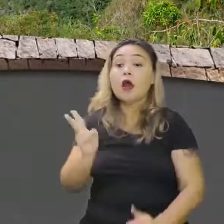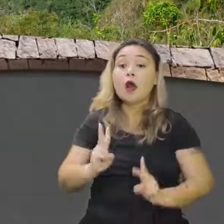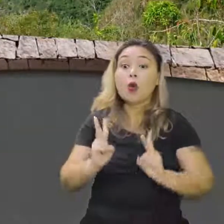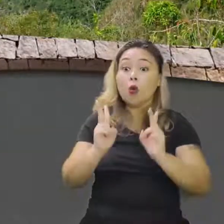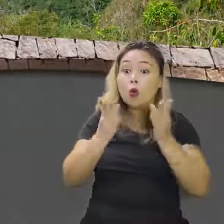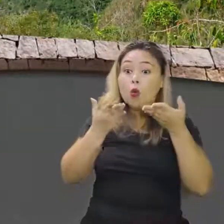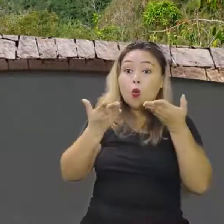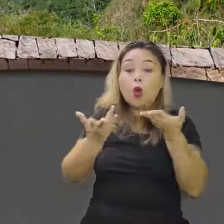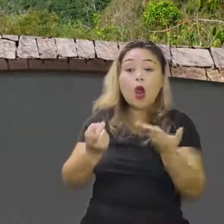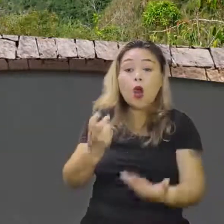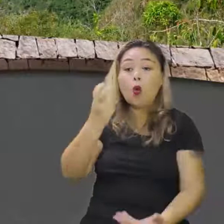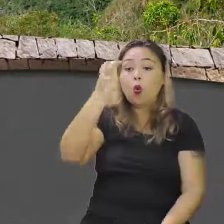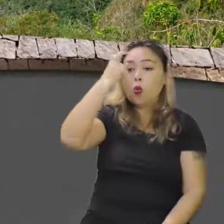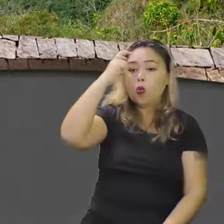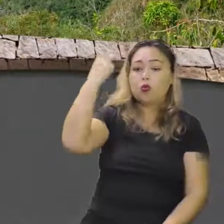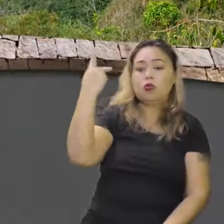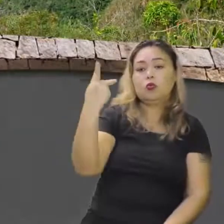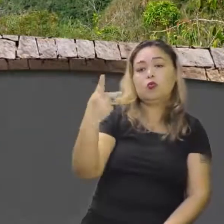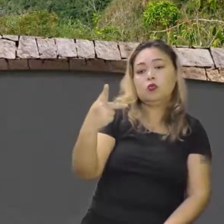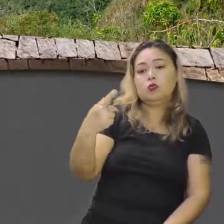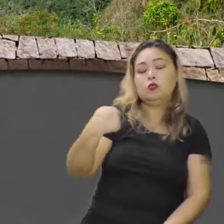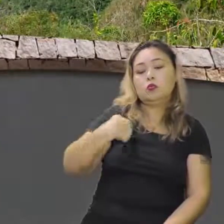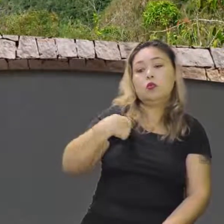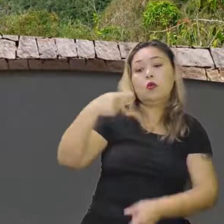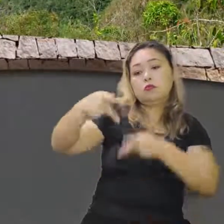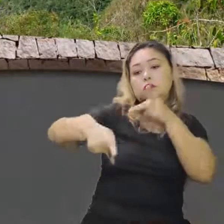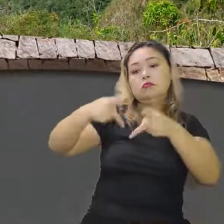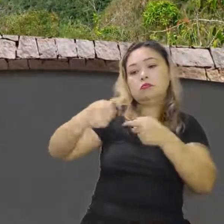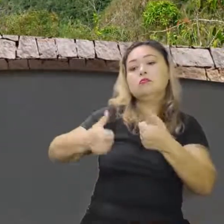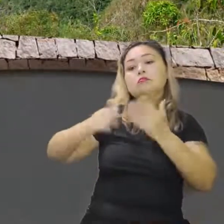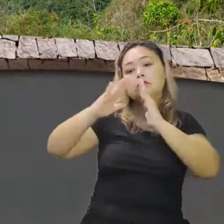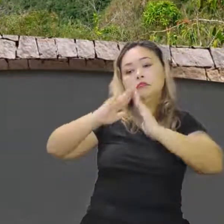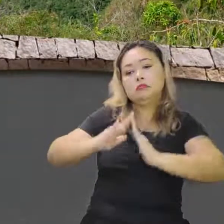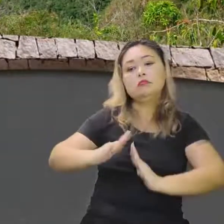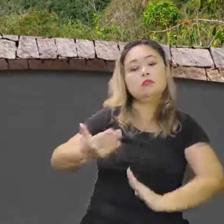valorizando a cultura do povo que estava aqui.